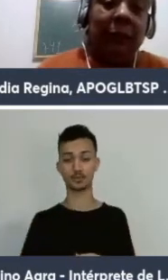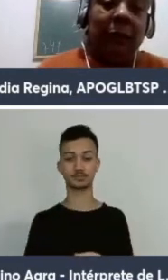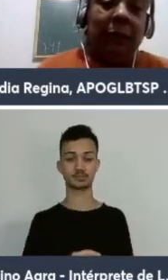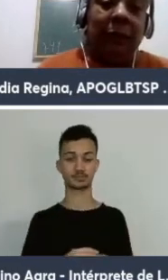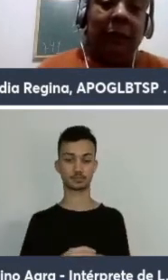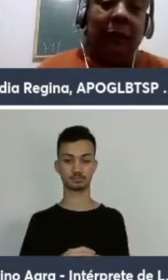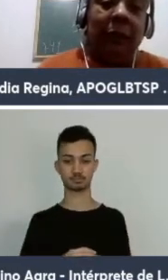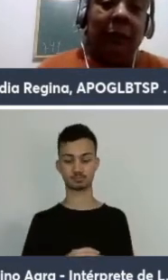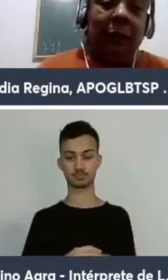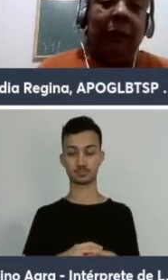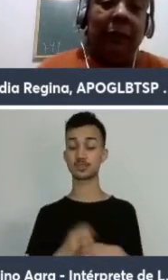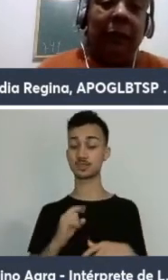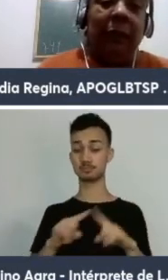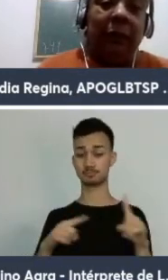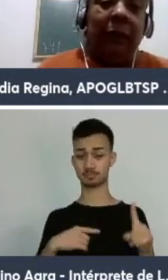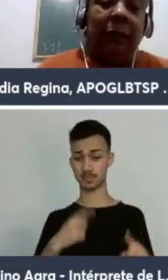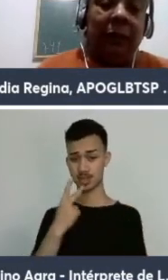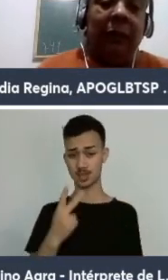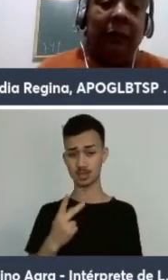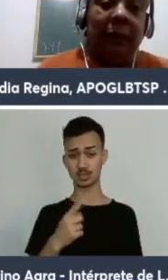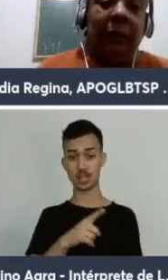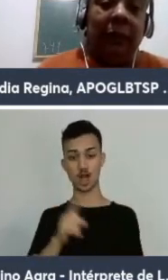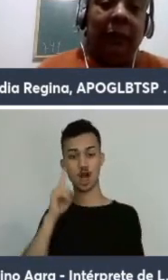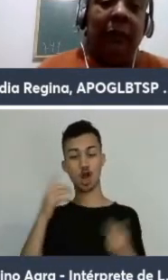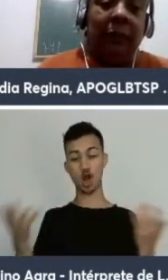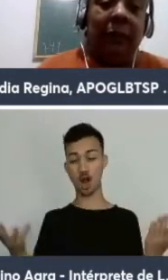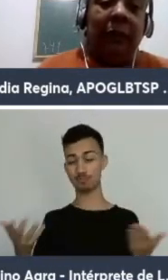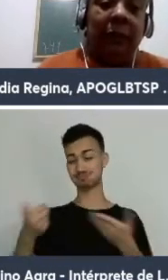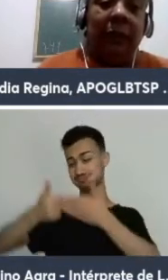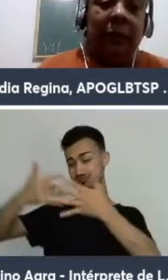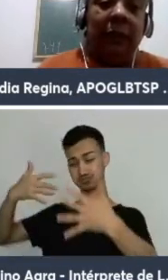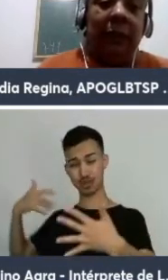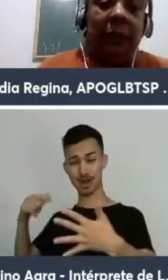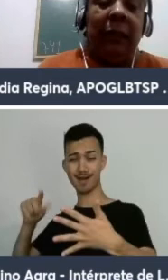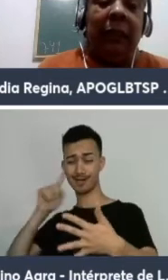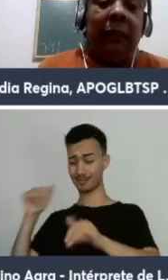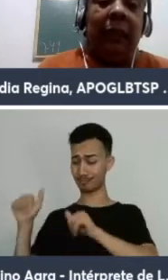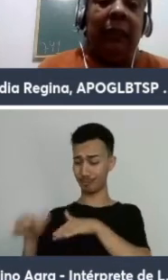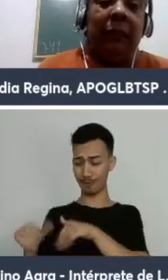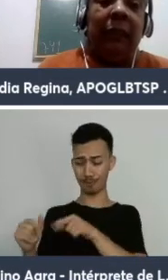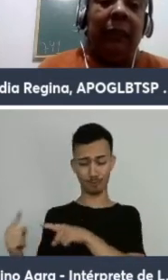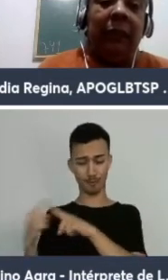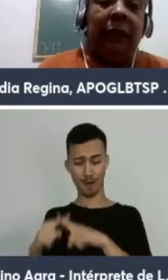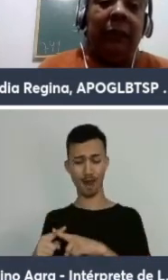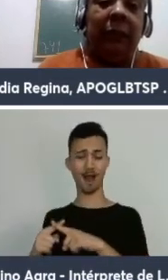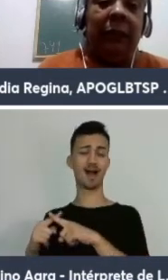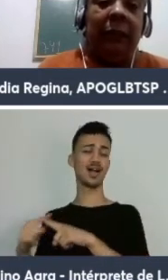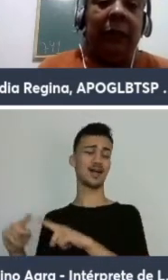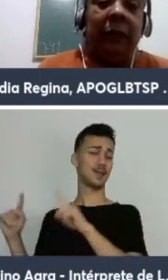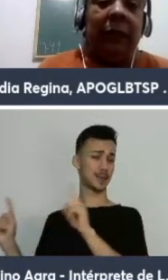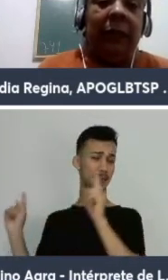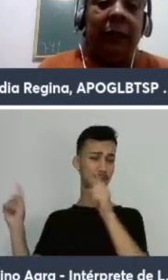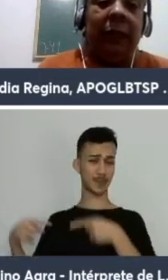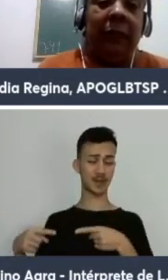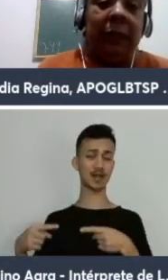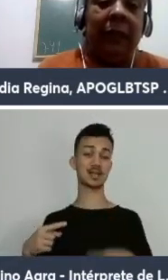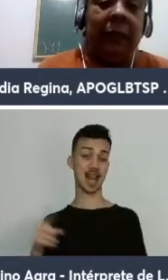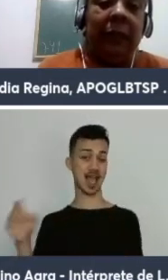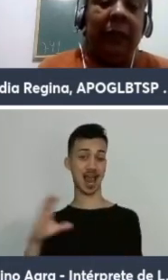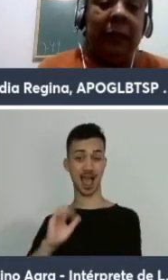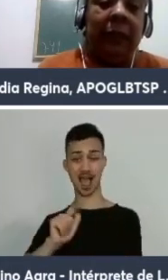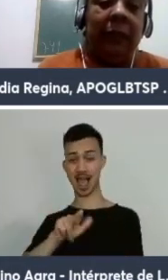eu estava dizendo aqui, isso, que a gente em plena ditadura militar, a Cláudia disse uma coisa muito interessante, que a